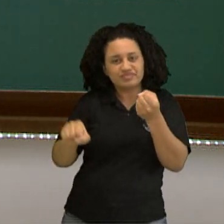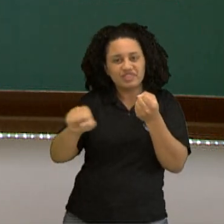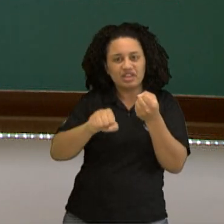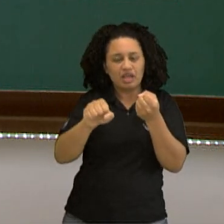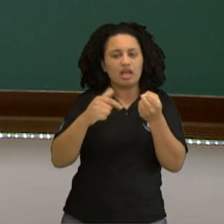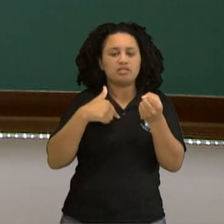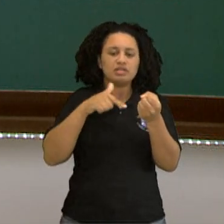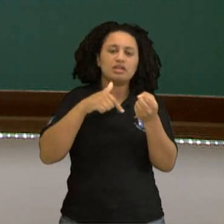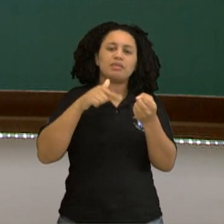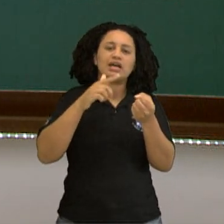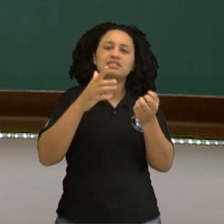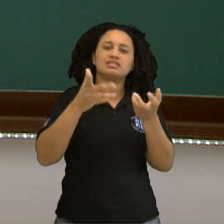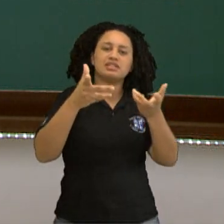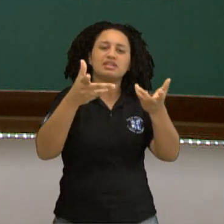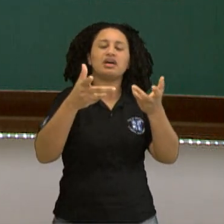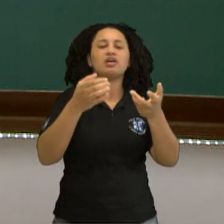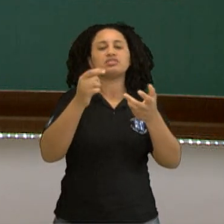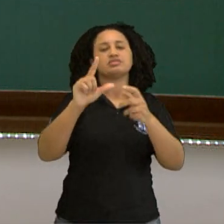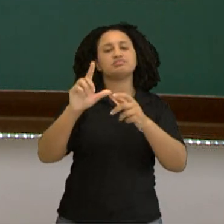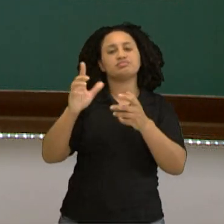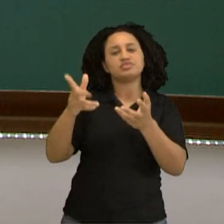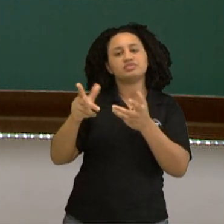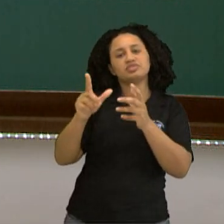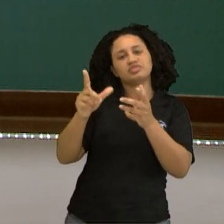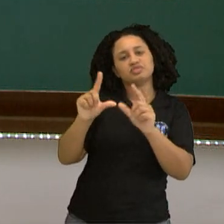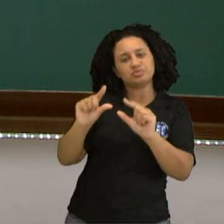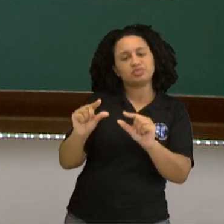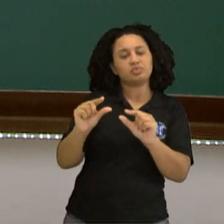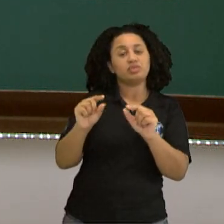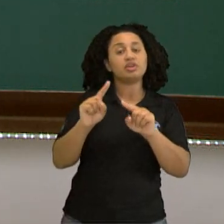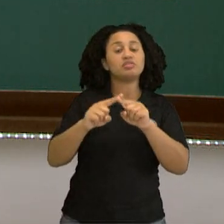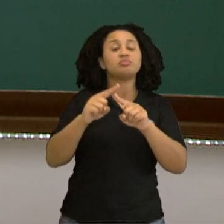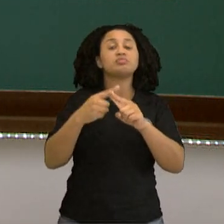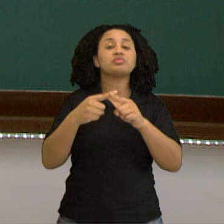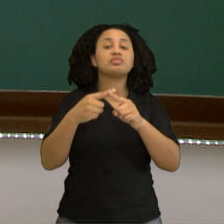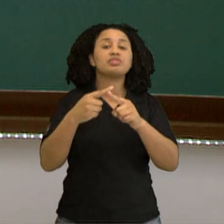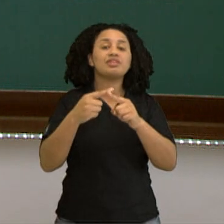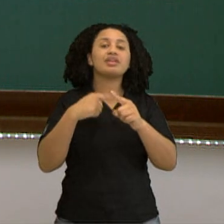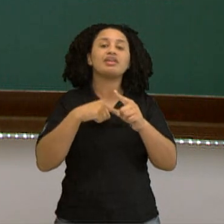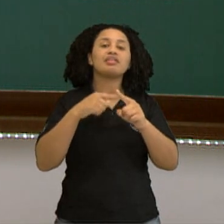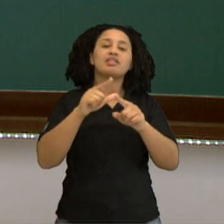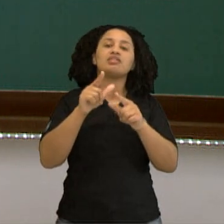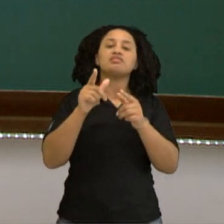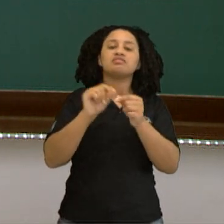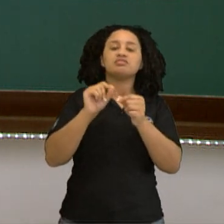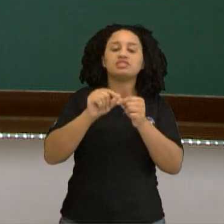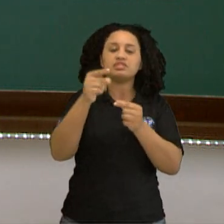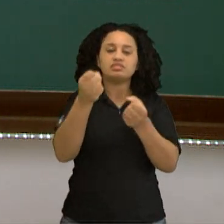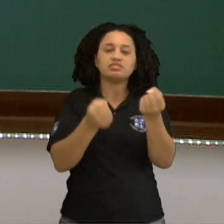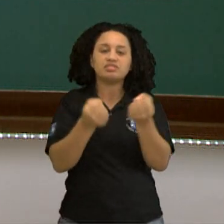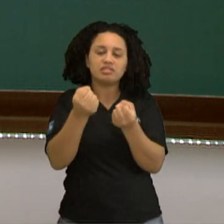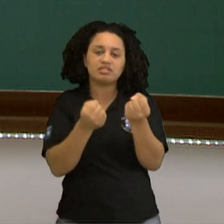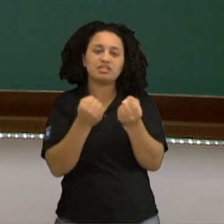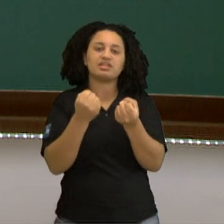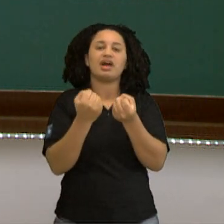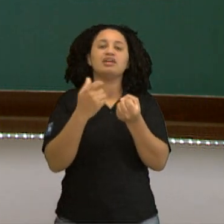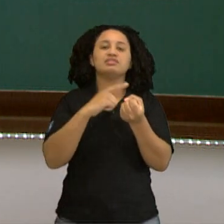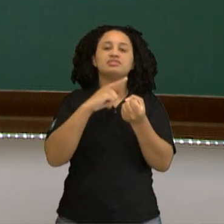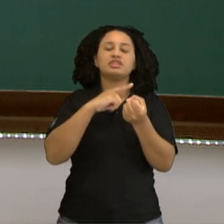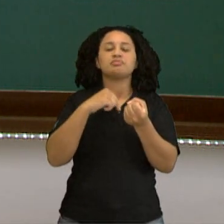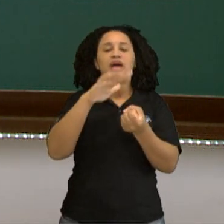uma marcha que ganha mais aceleração, outra que ganha menos, certo? Porque elas vão estar proporcionando para o veículo